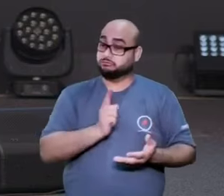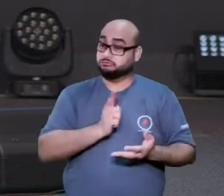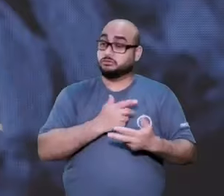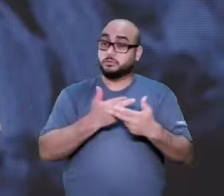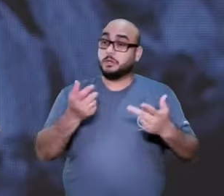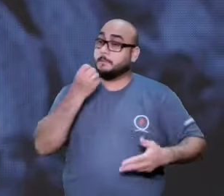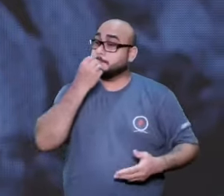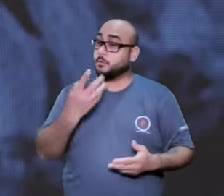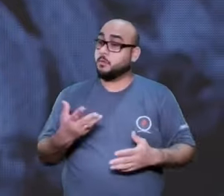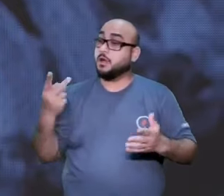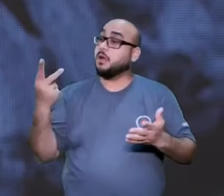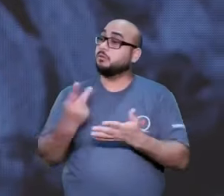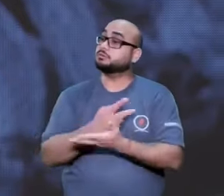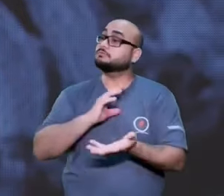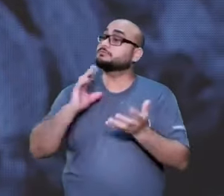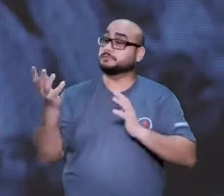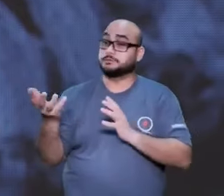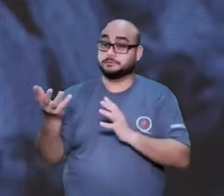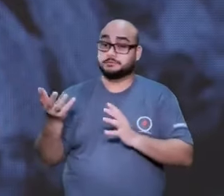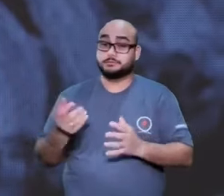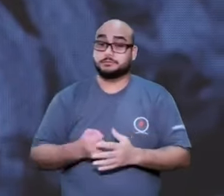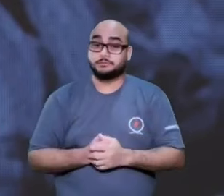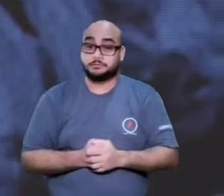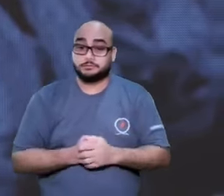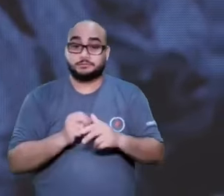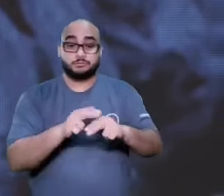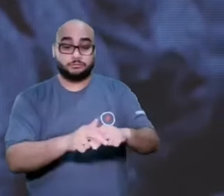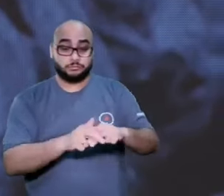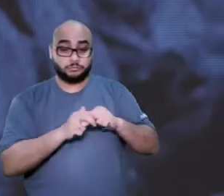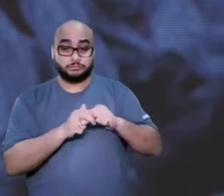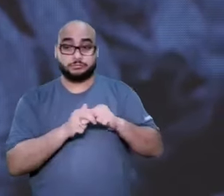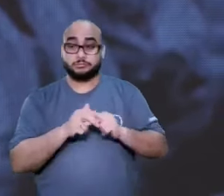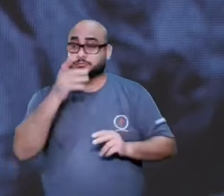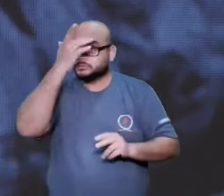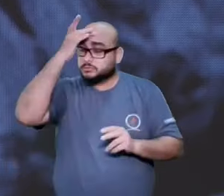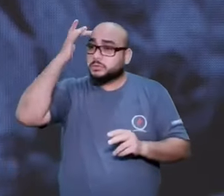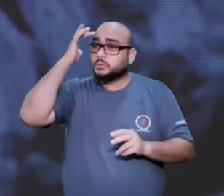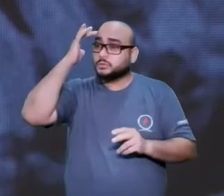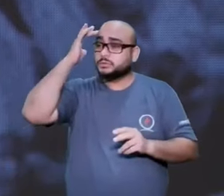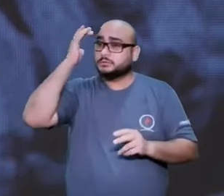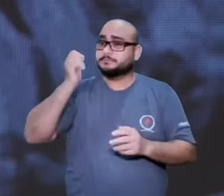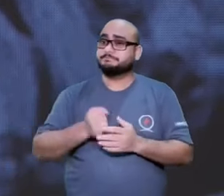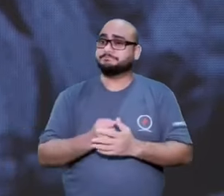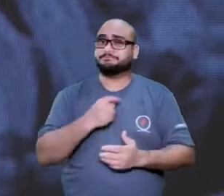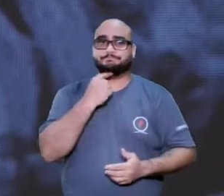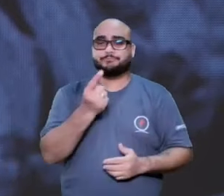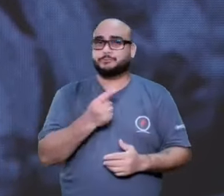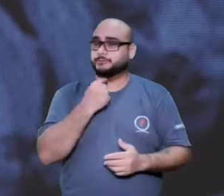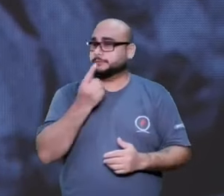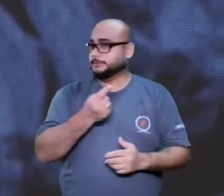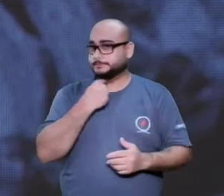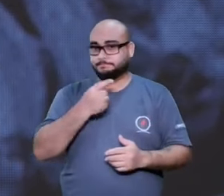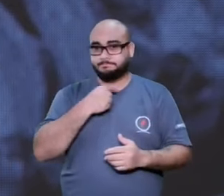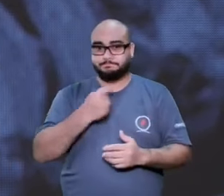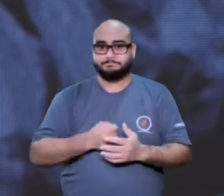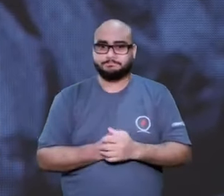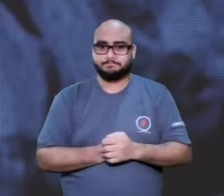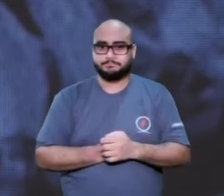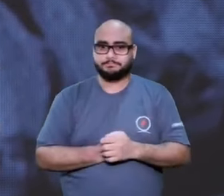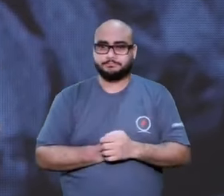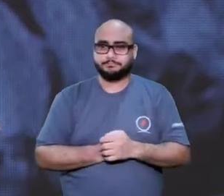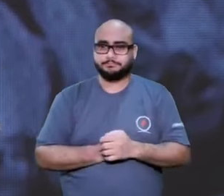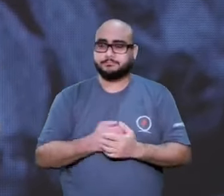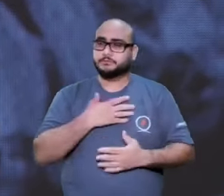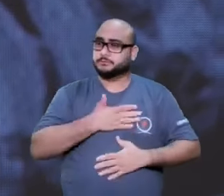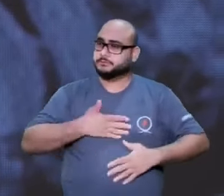chuva que cai por isso que elas não apreciam e não tem como terapia o